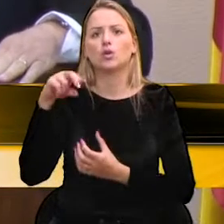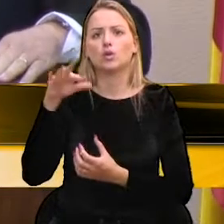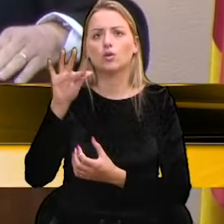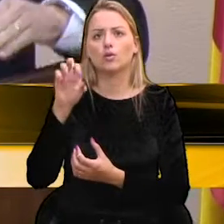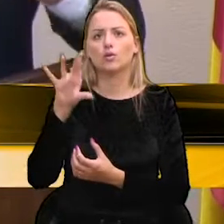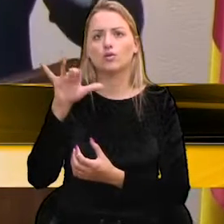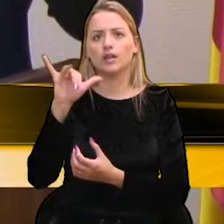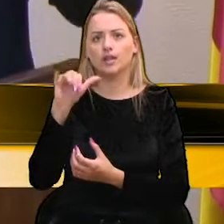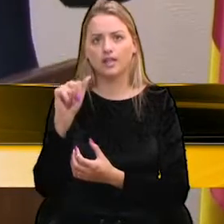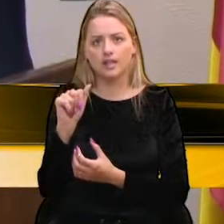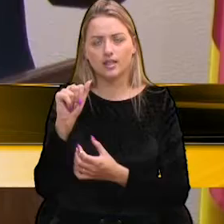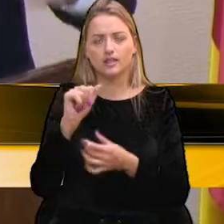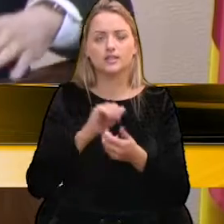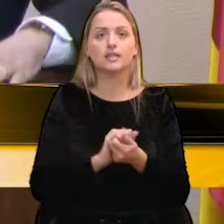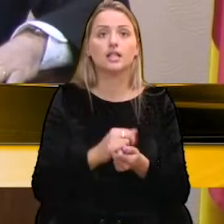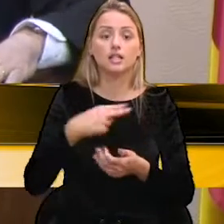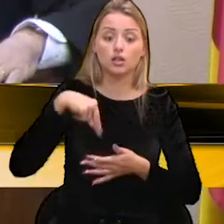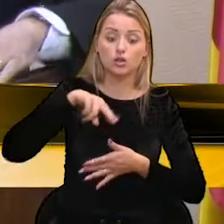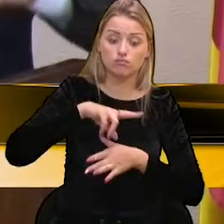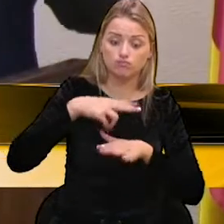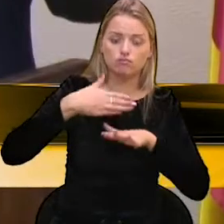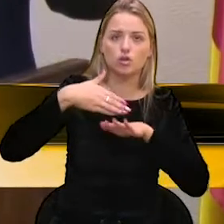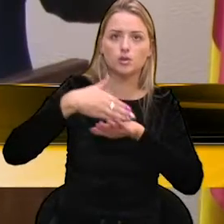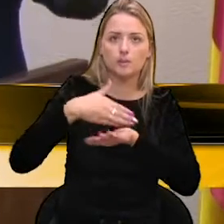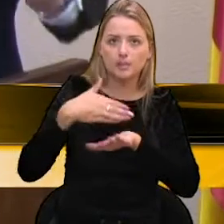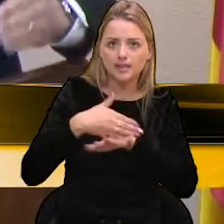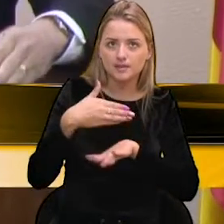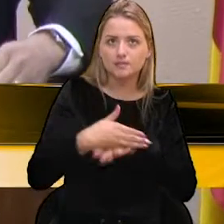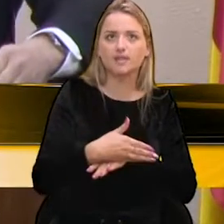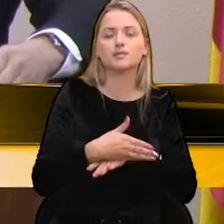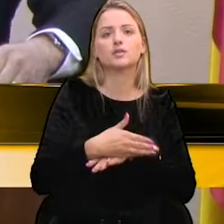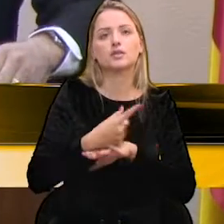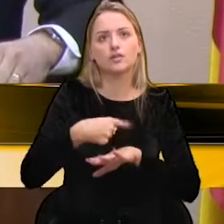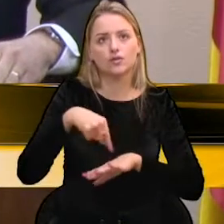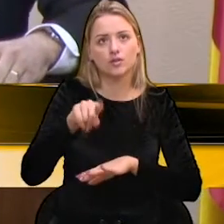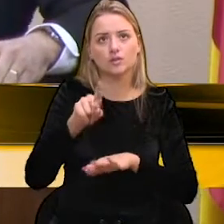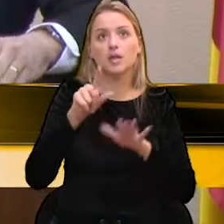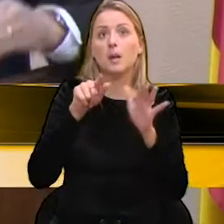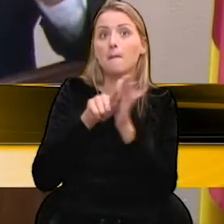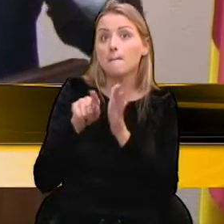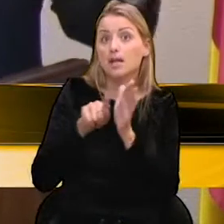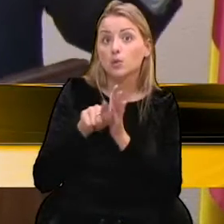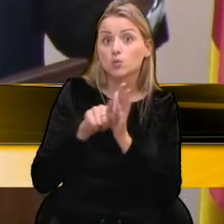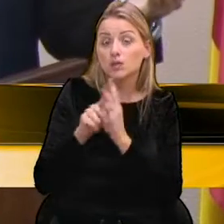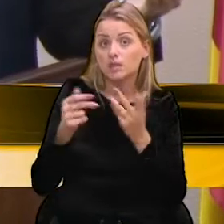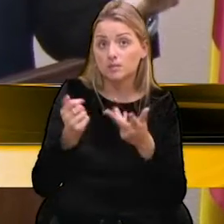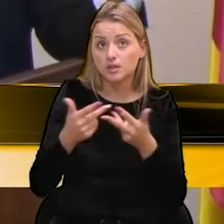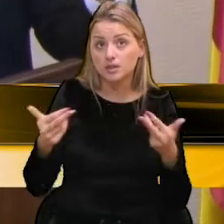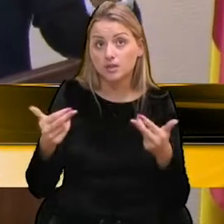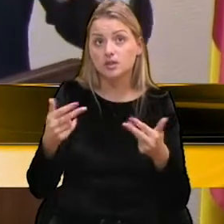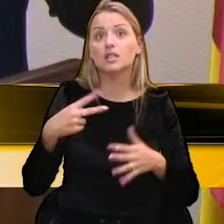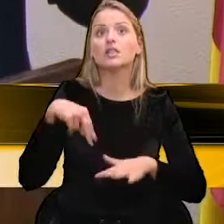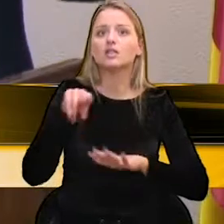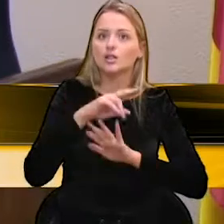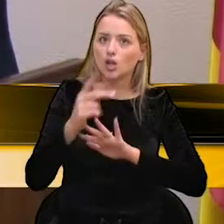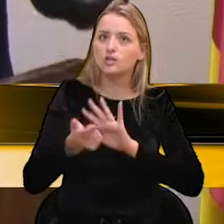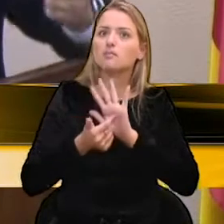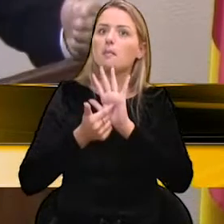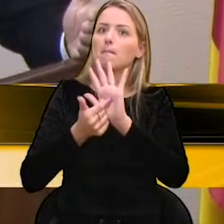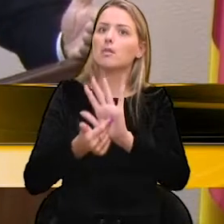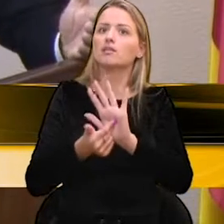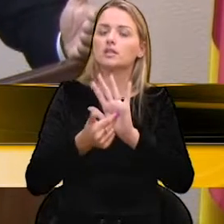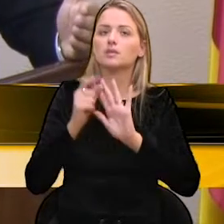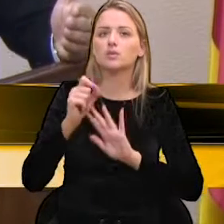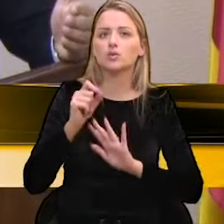pudemos estar presentes e participar também dos questionamentos, nós apresentamos aquilo que nós